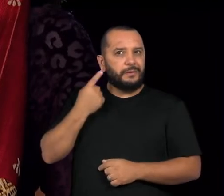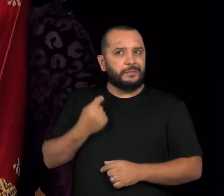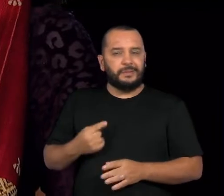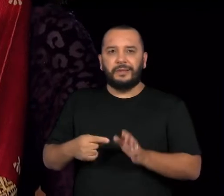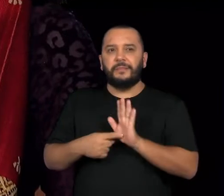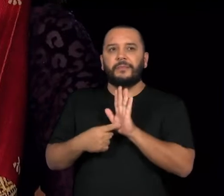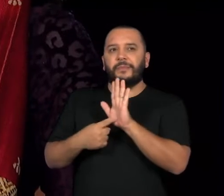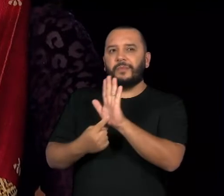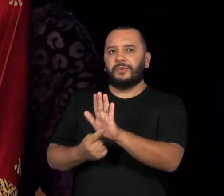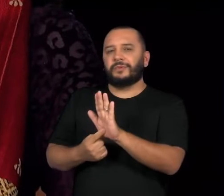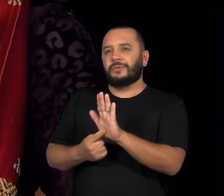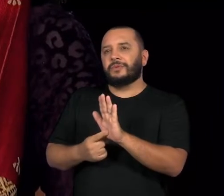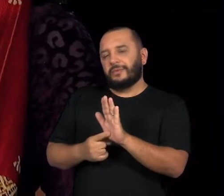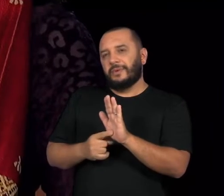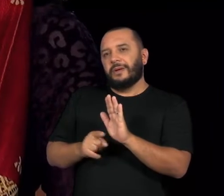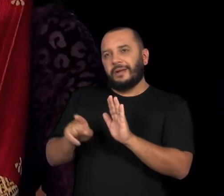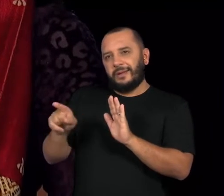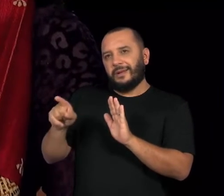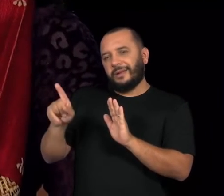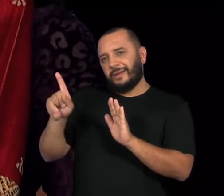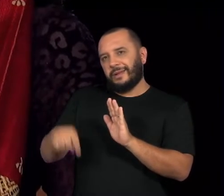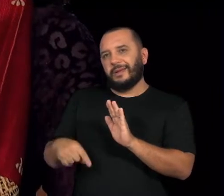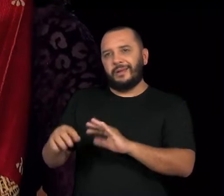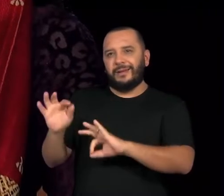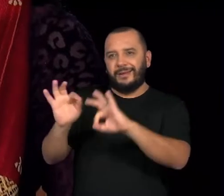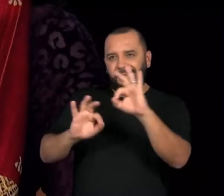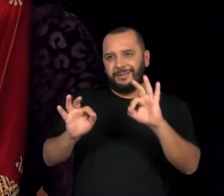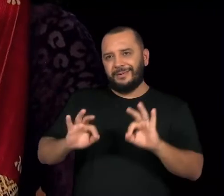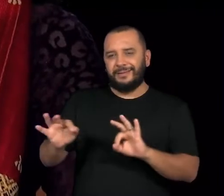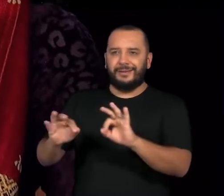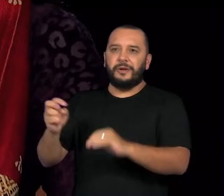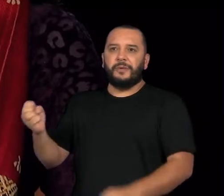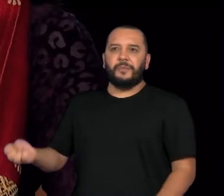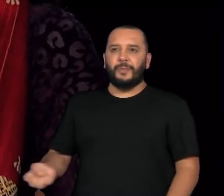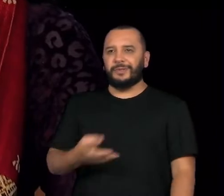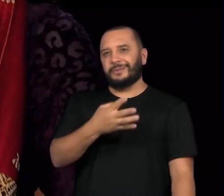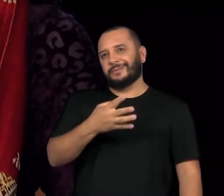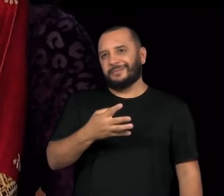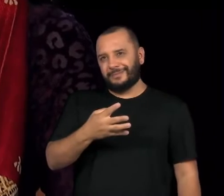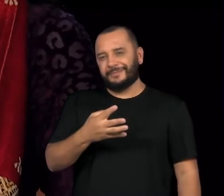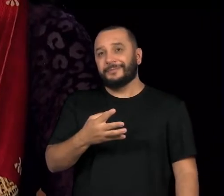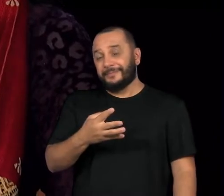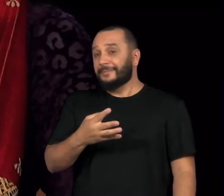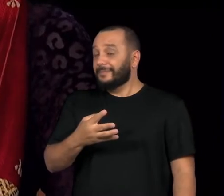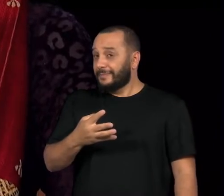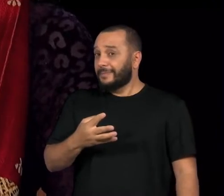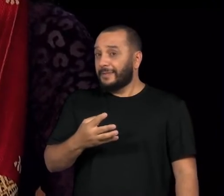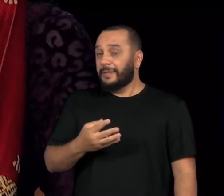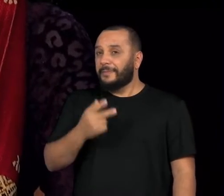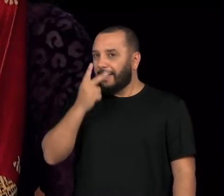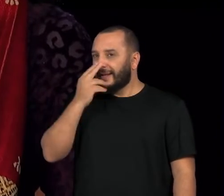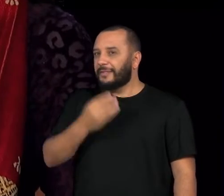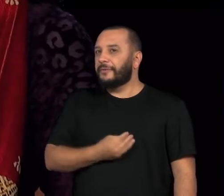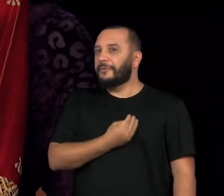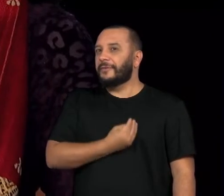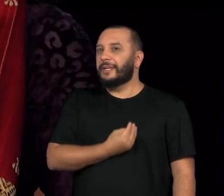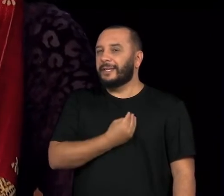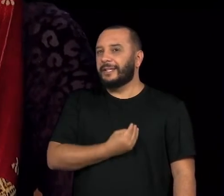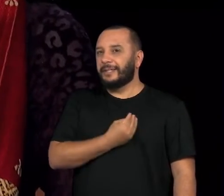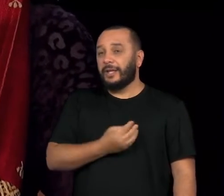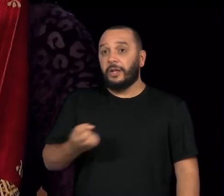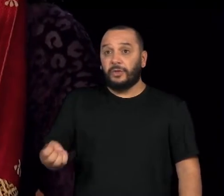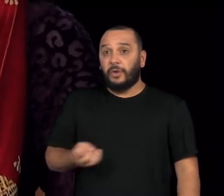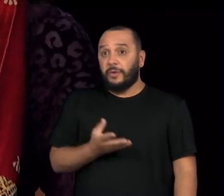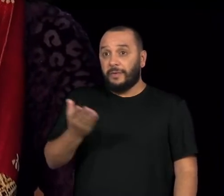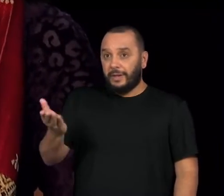uma grande arquiteta do modernismo, que era uma coisa que também era devida a ela. E esse compromisso